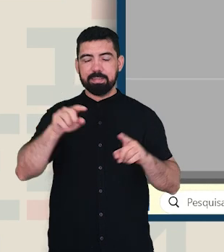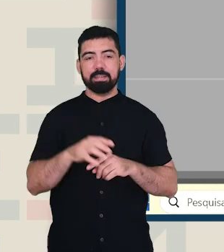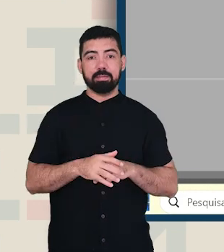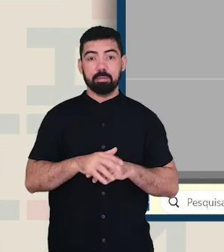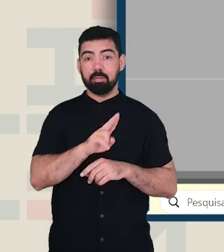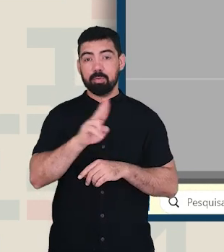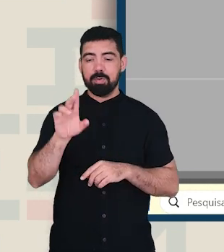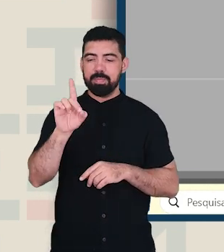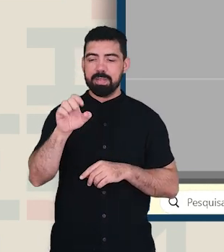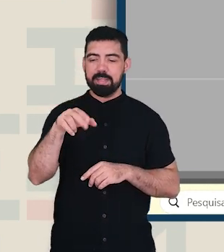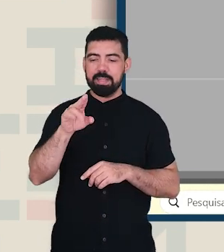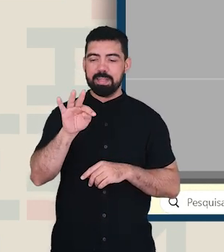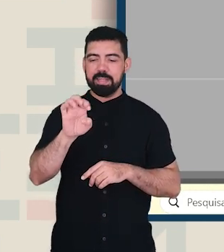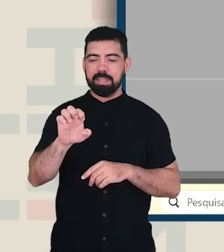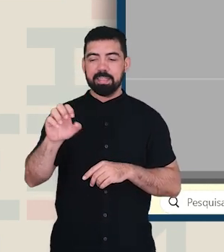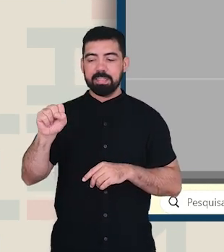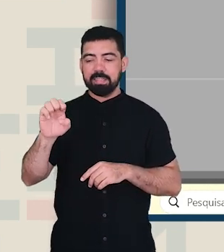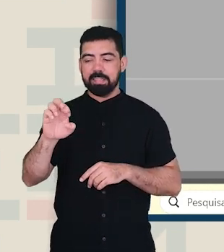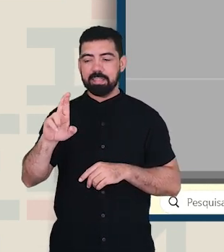Ou seja, que